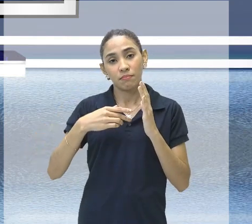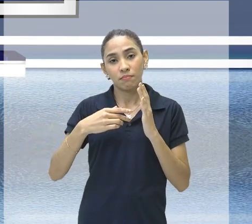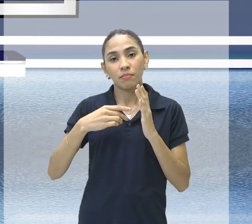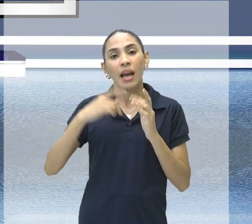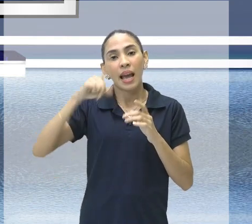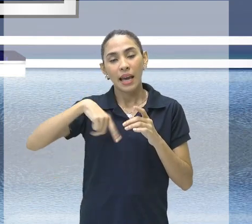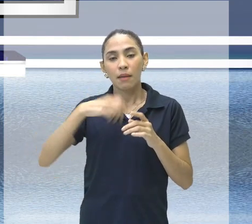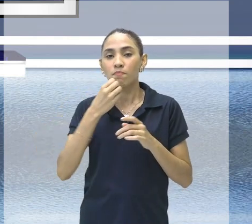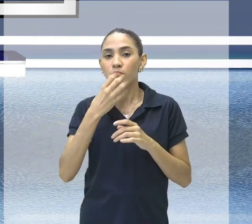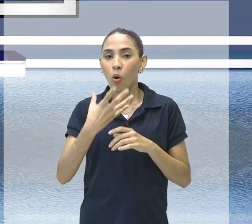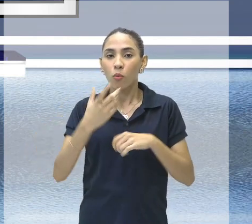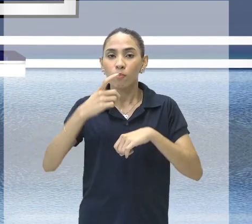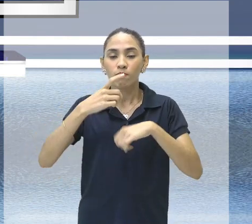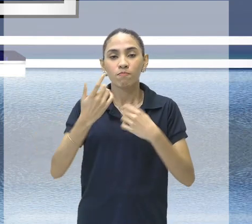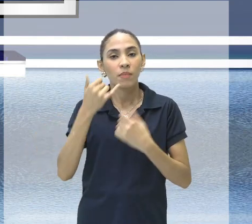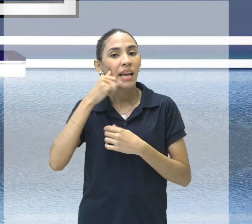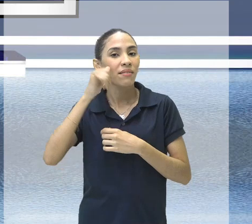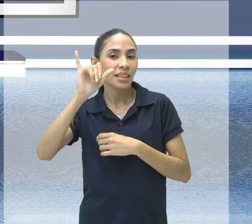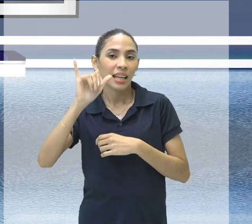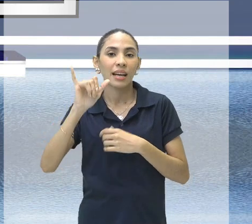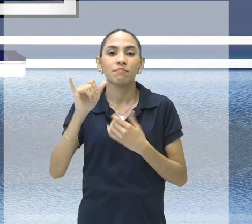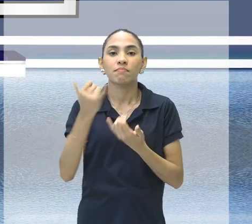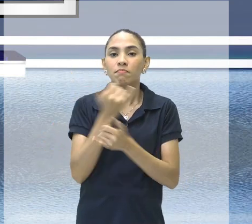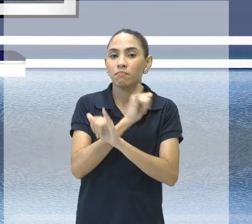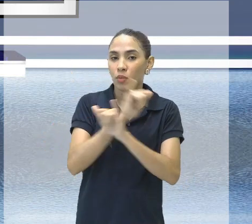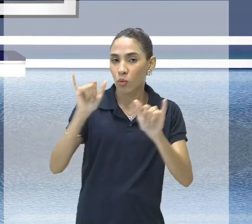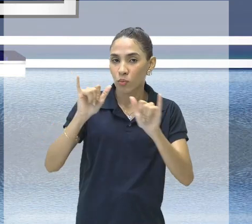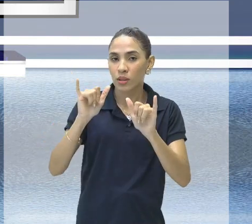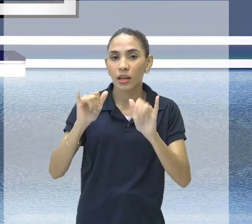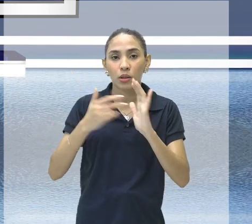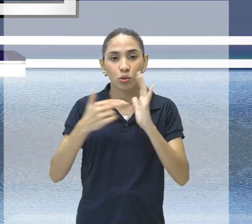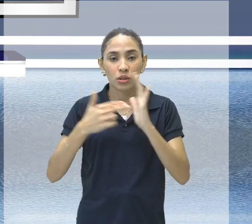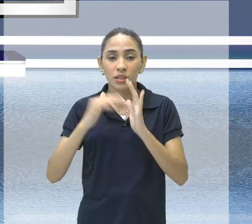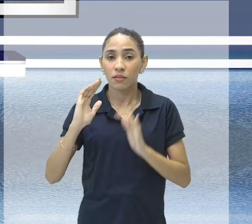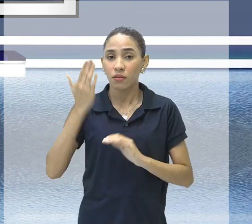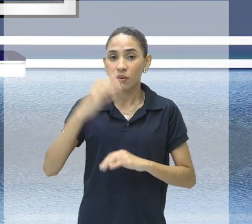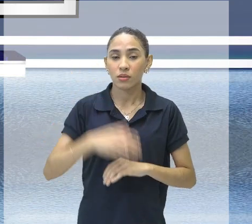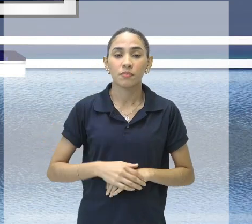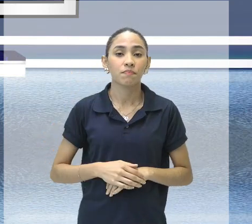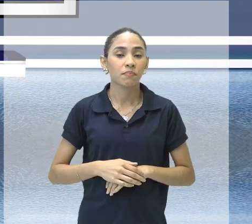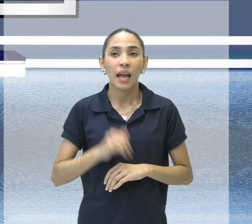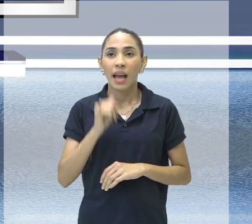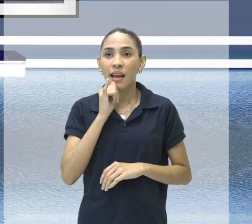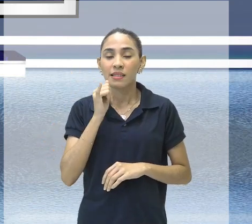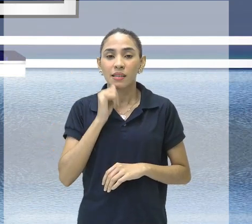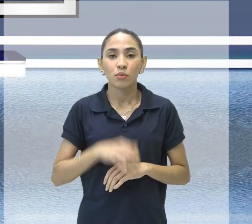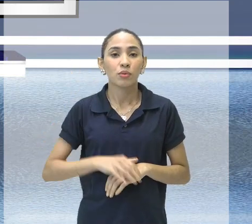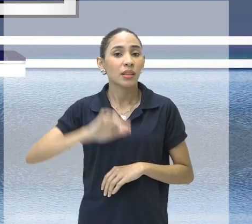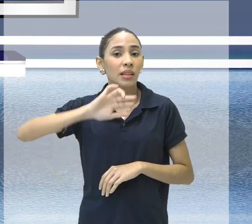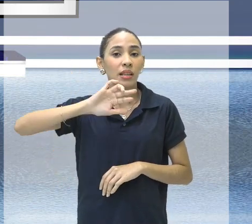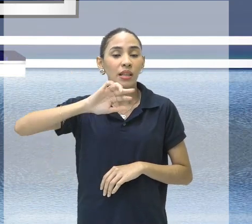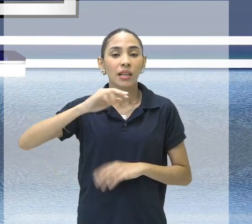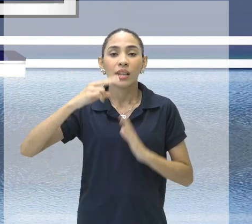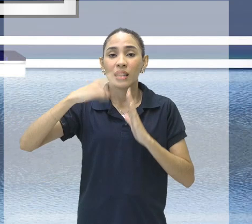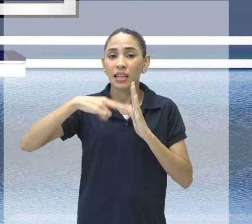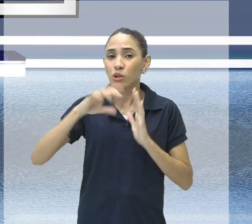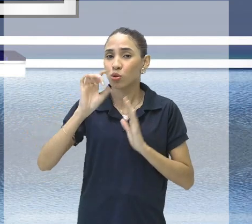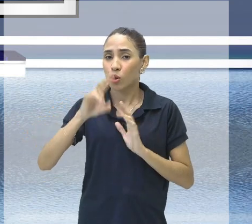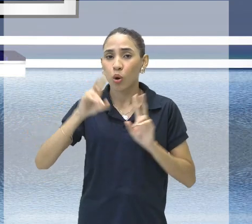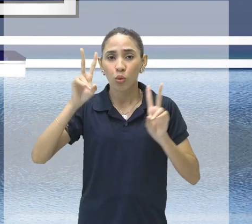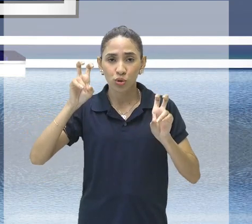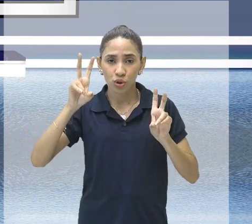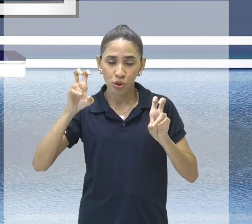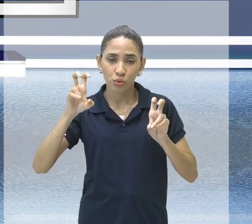vezes ali a pessoa só lê o texto, só lê o título, né? Não lê só o título. A pessoa só lê o